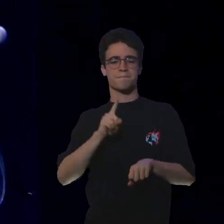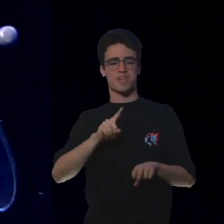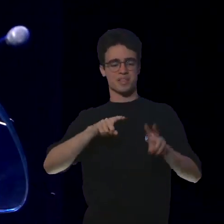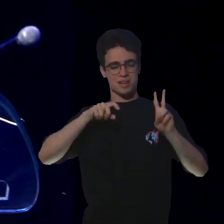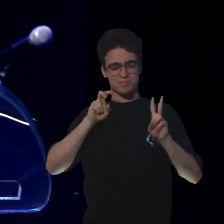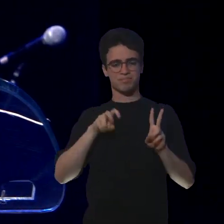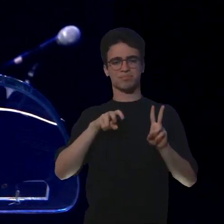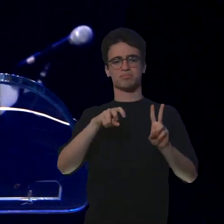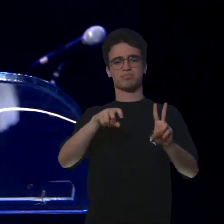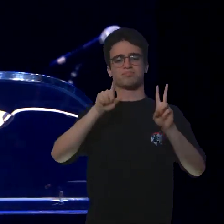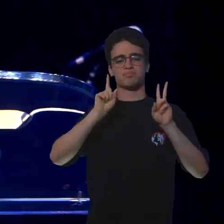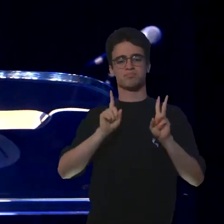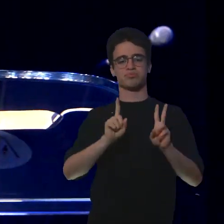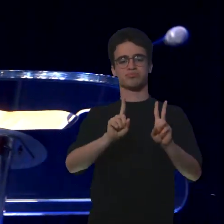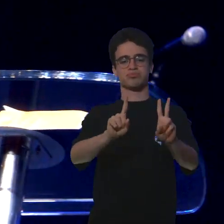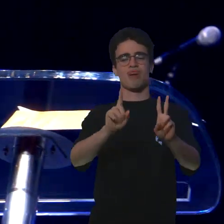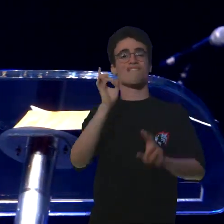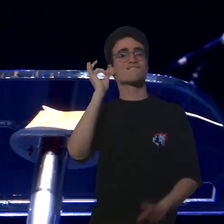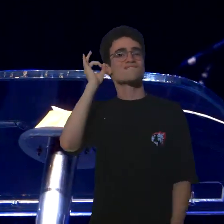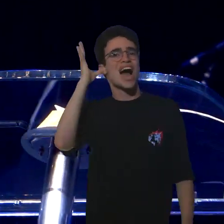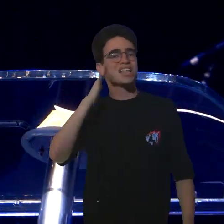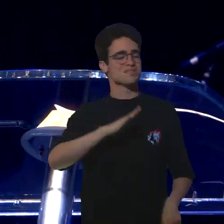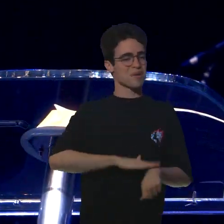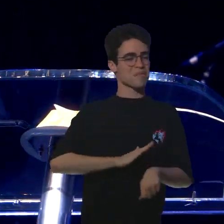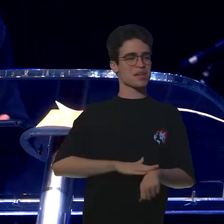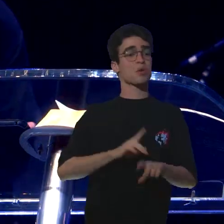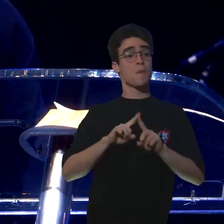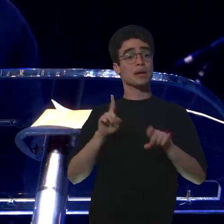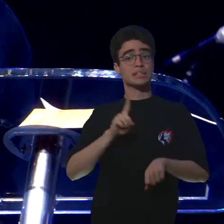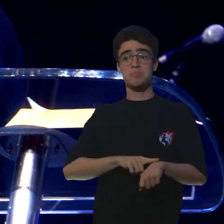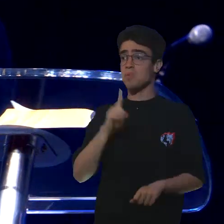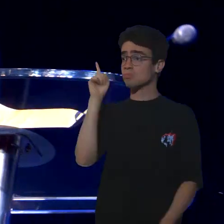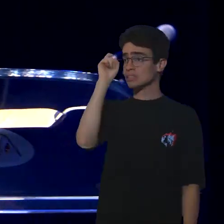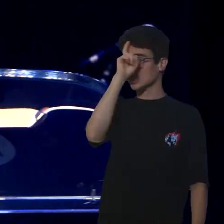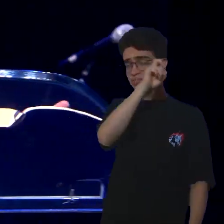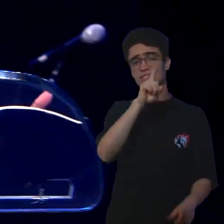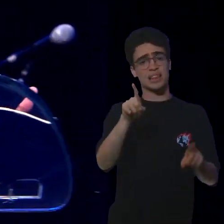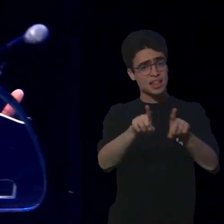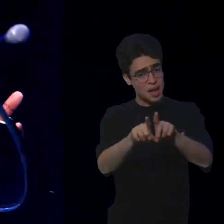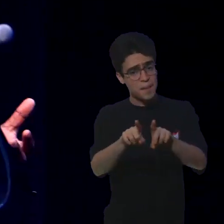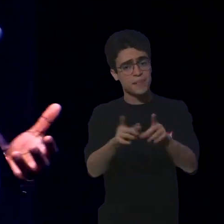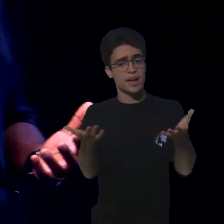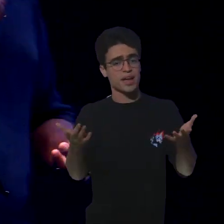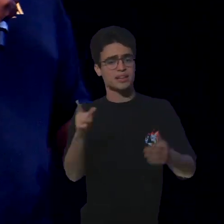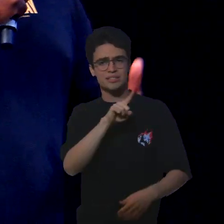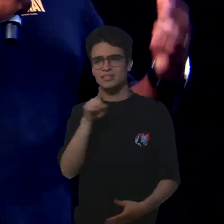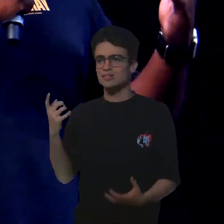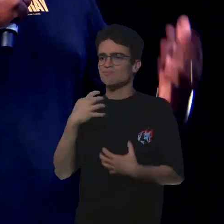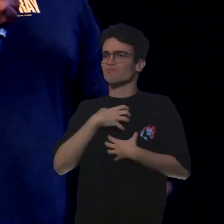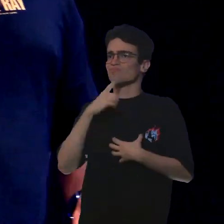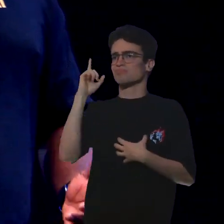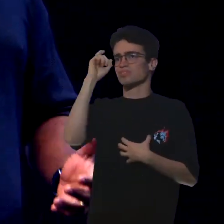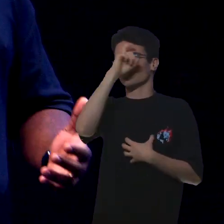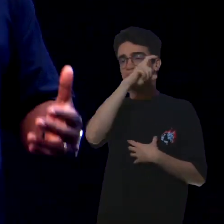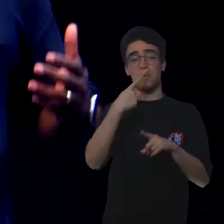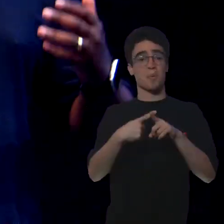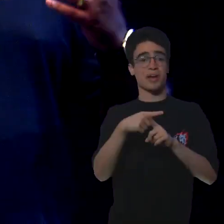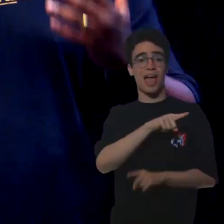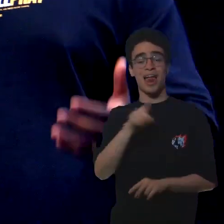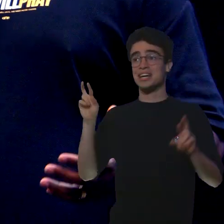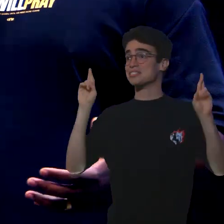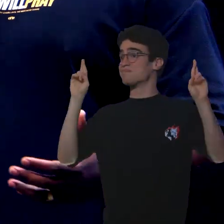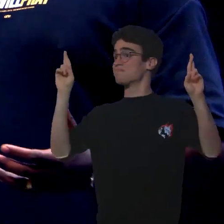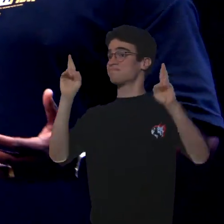fácil, mas também nas caminhadas difíceis. E essa era uma caminhada difícil para eles, porque expectativas